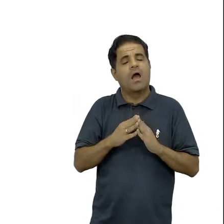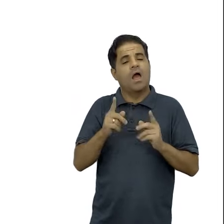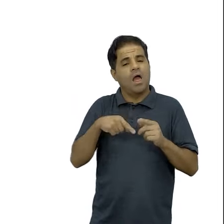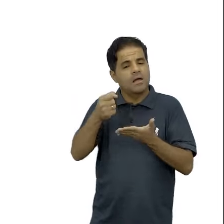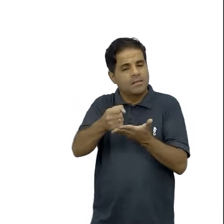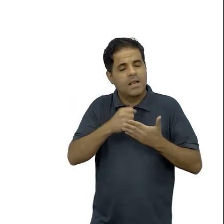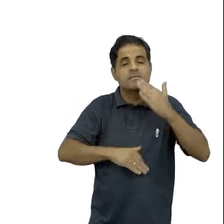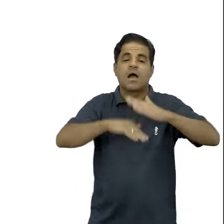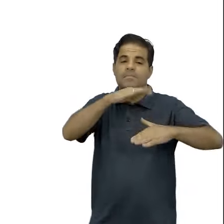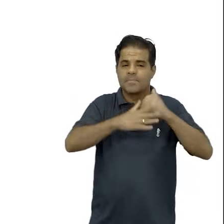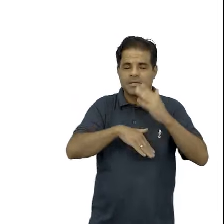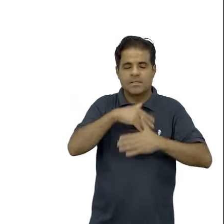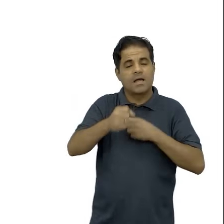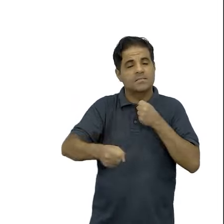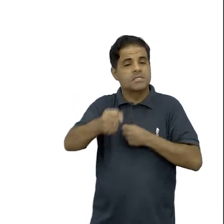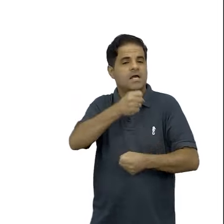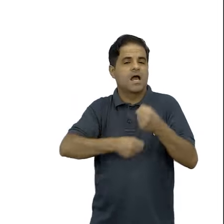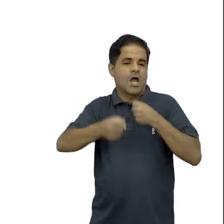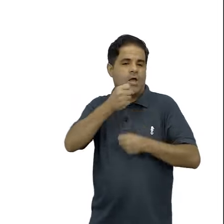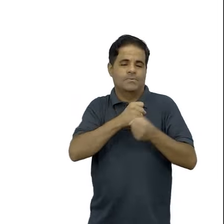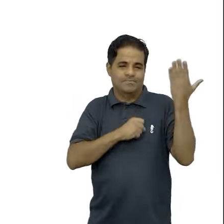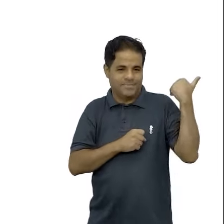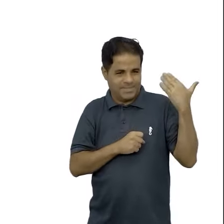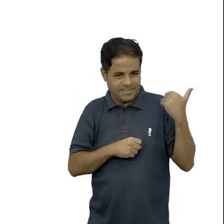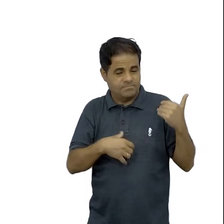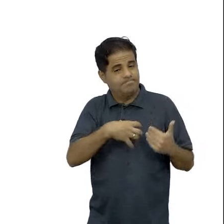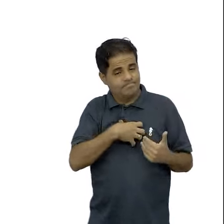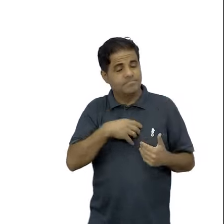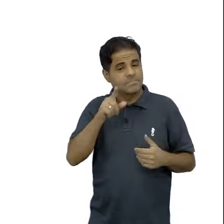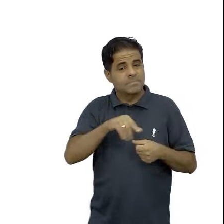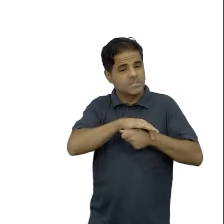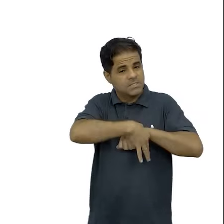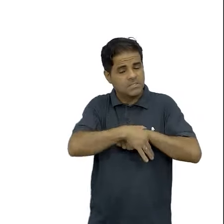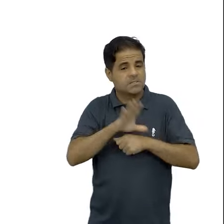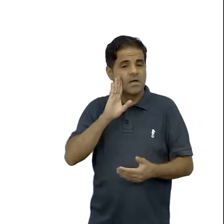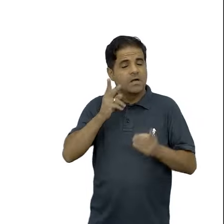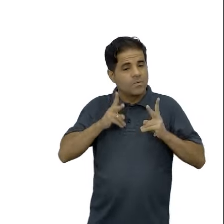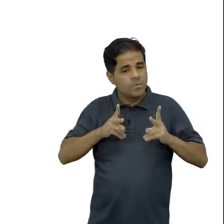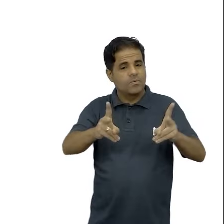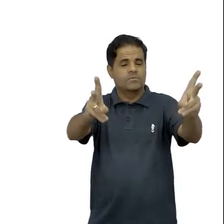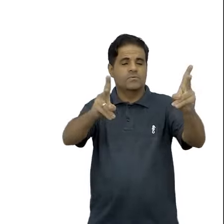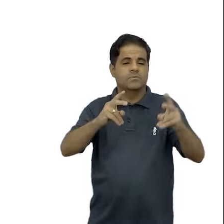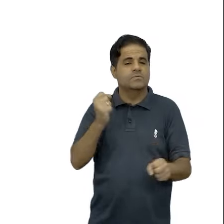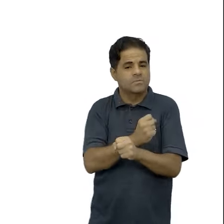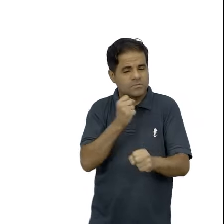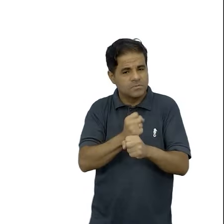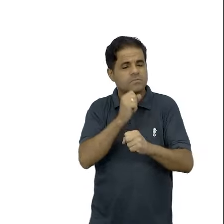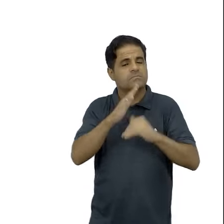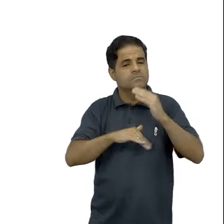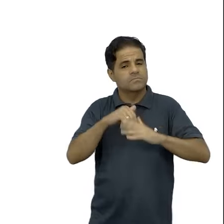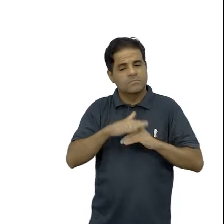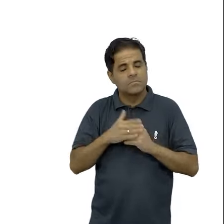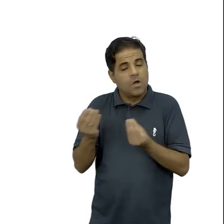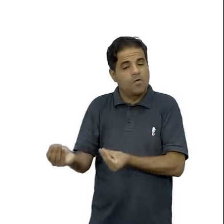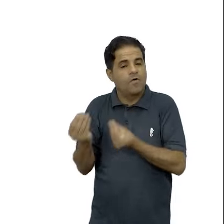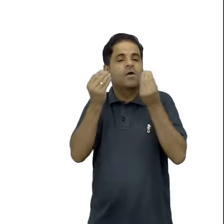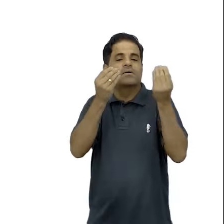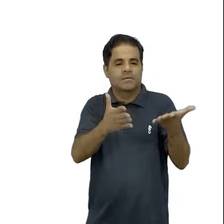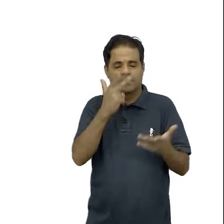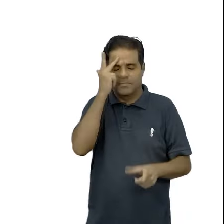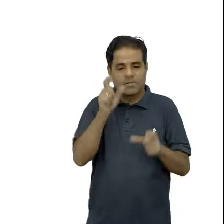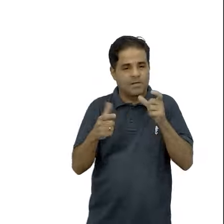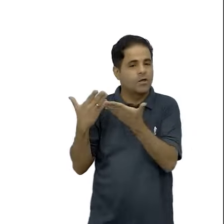traz habilidades de anos anteriores, de modo a garantir a continuidade da construção dos conhecimentos pelos